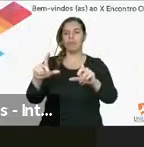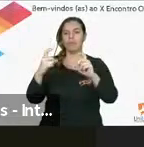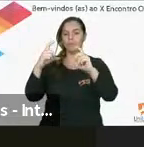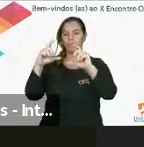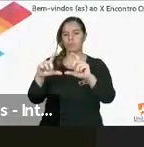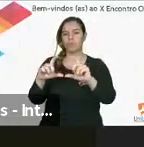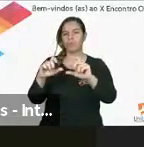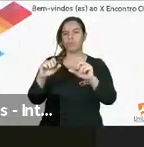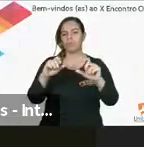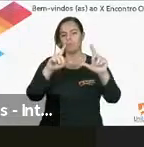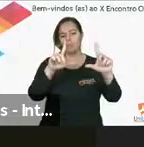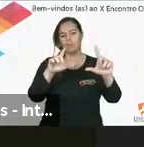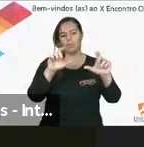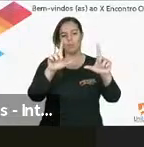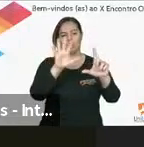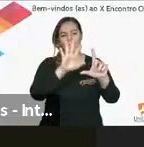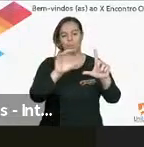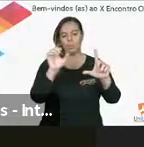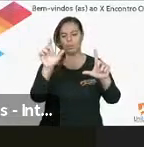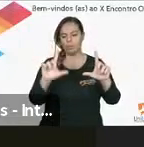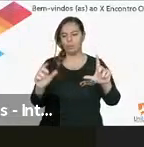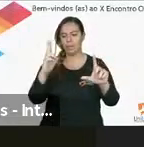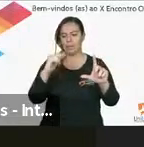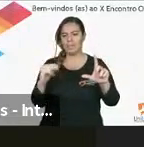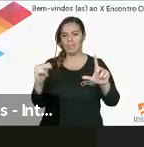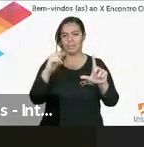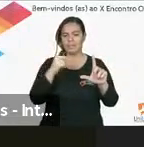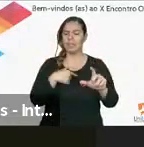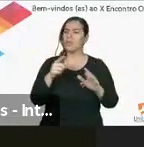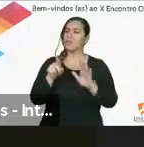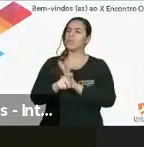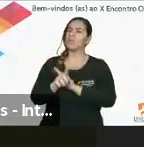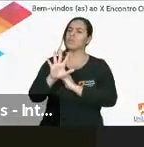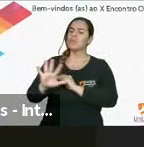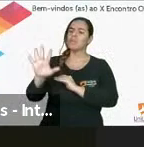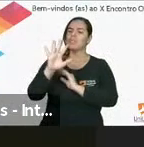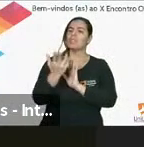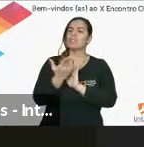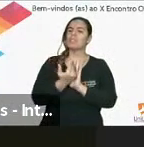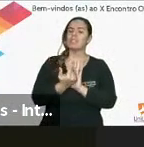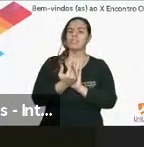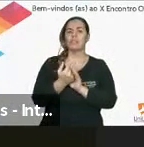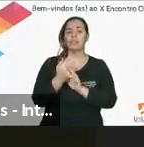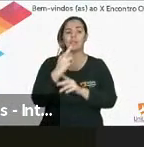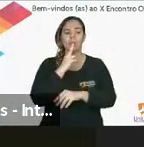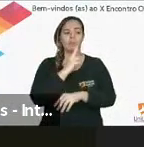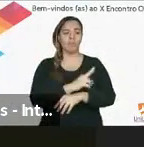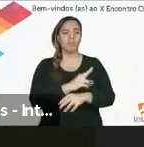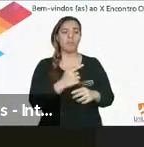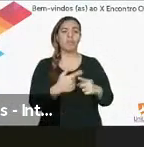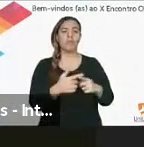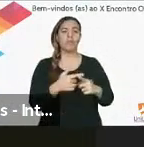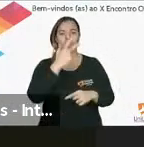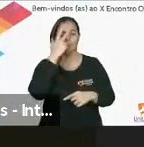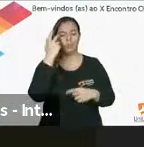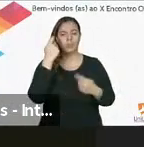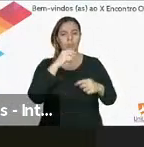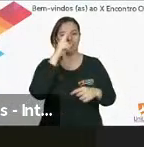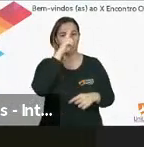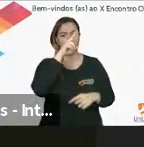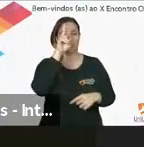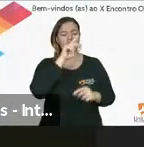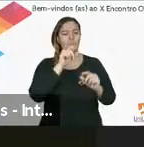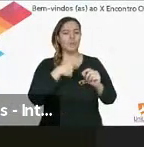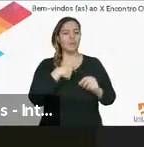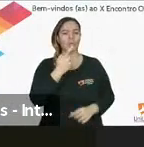cima, assim, e eu perguntei para ele por que aquilo, e ele disse assim, para a pessoa sempre se lembrar que o que eu estou